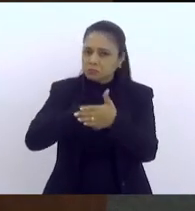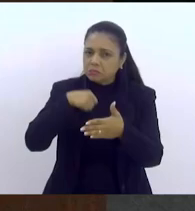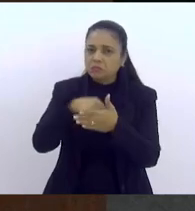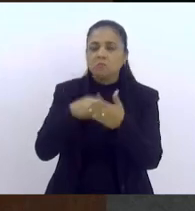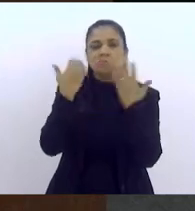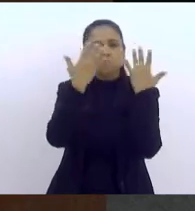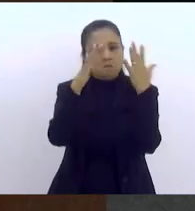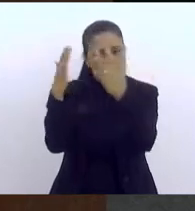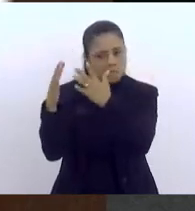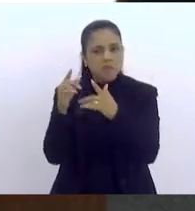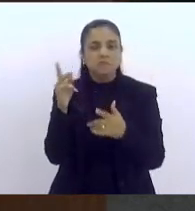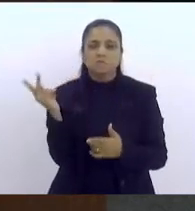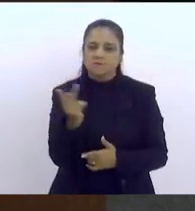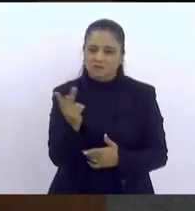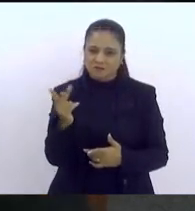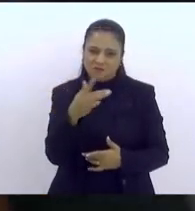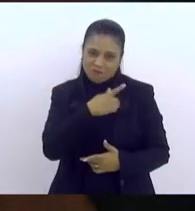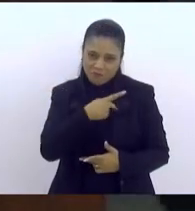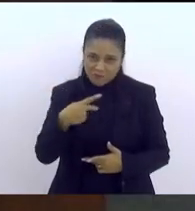dois, tá?